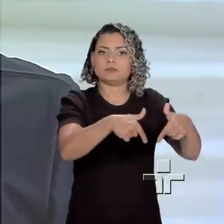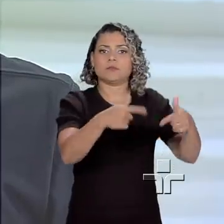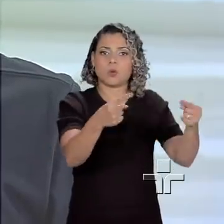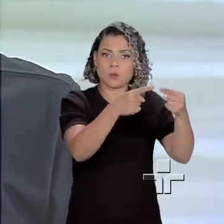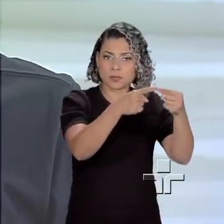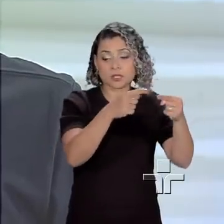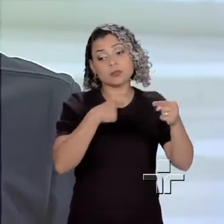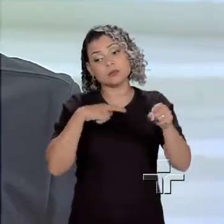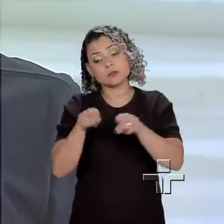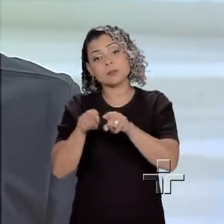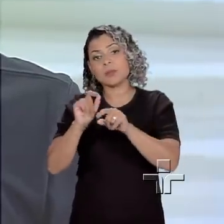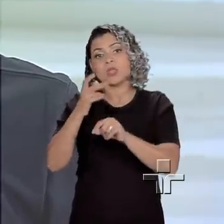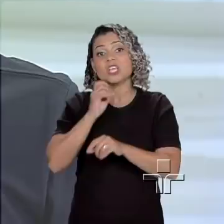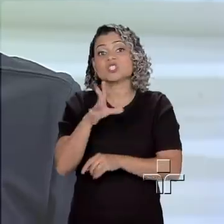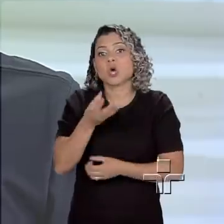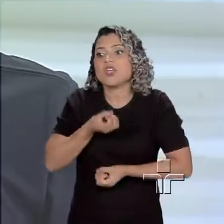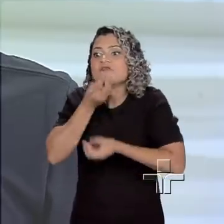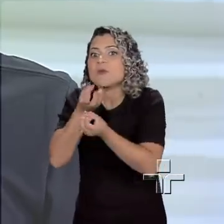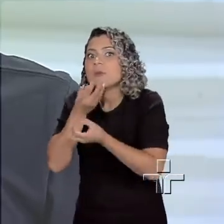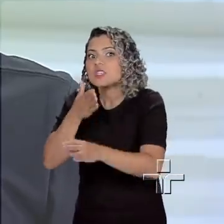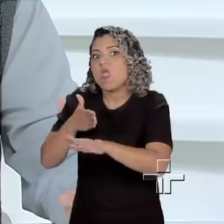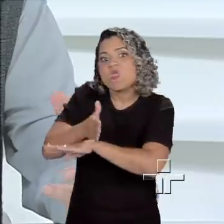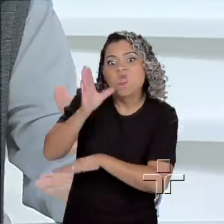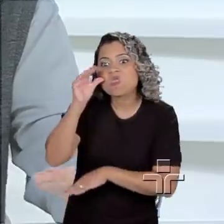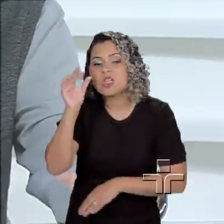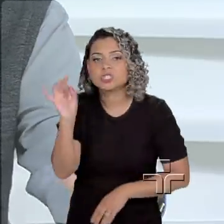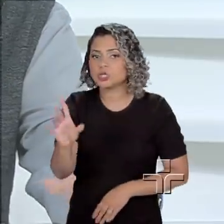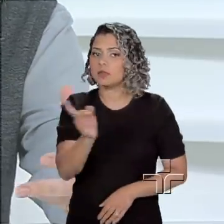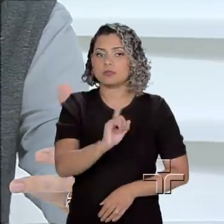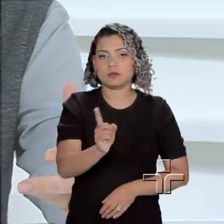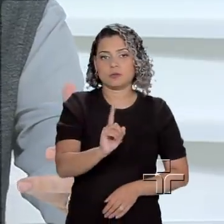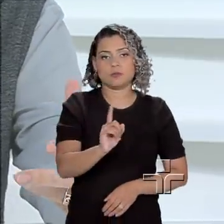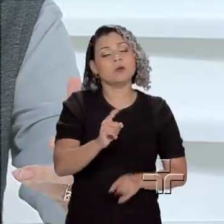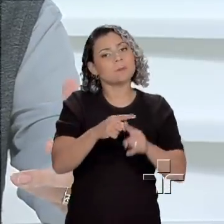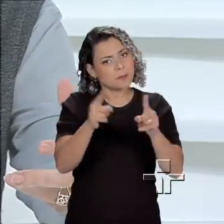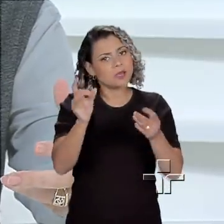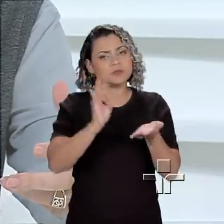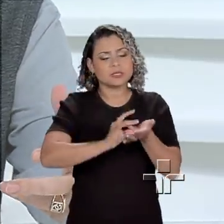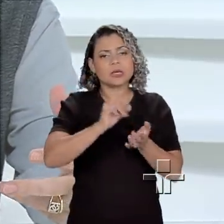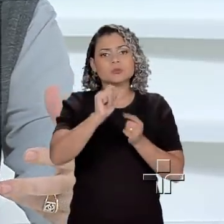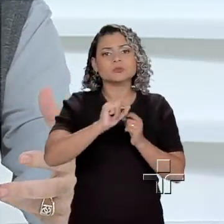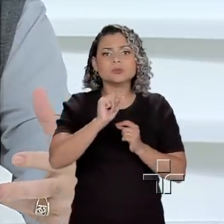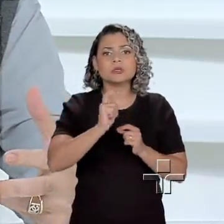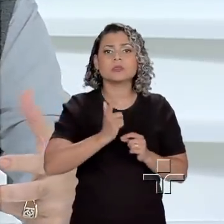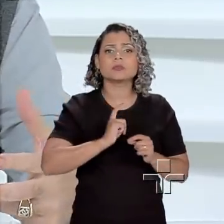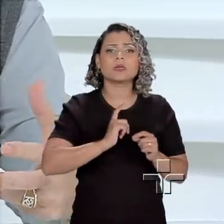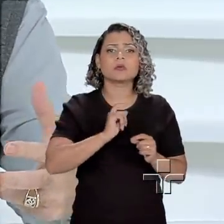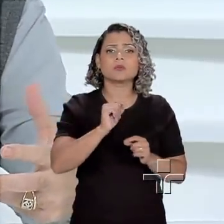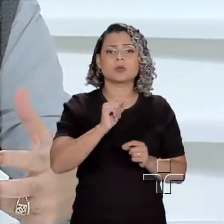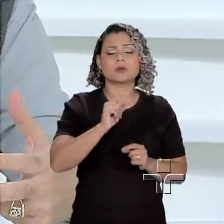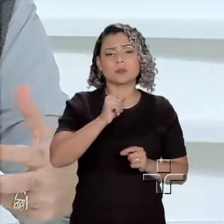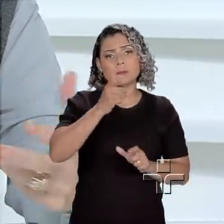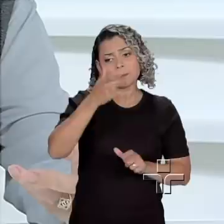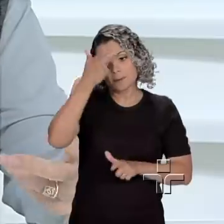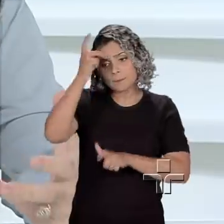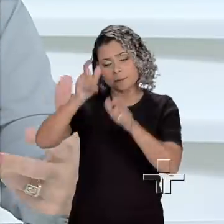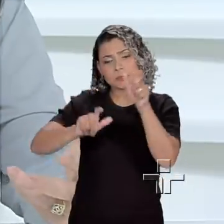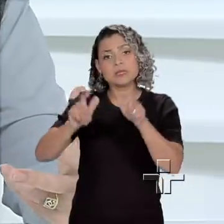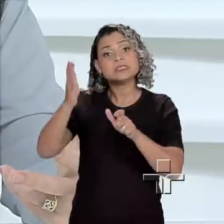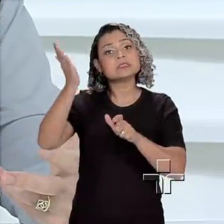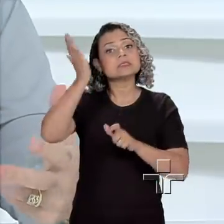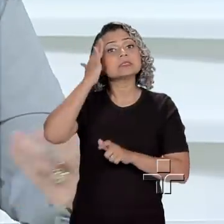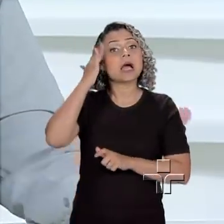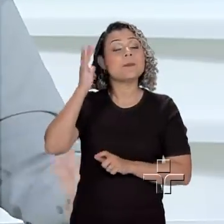não. Certamente, vender dados não é uma conduta adequada, mas o contexto em que o seu interlocutor sabe das